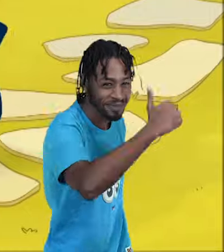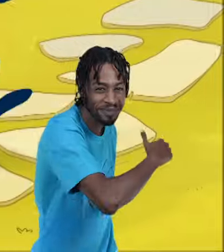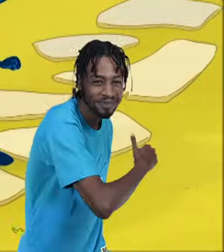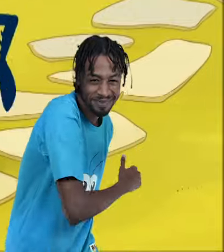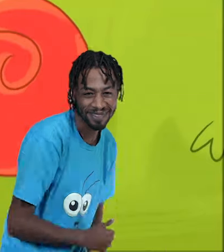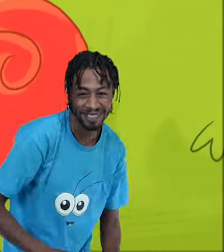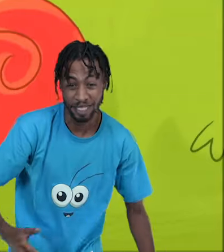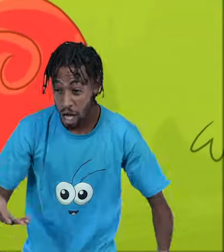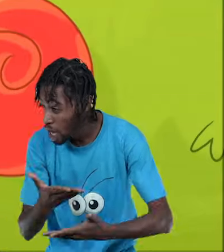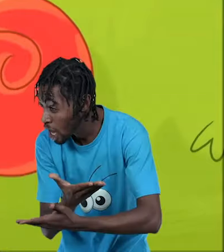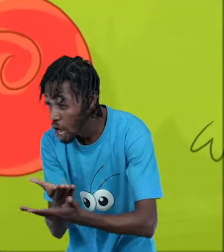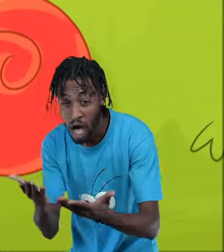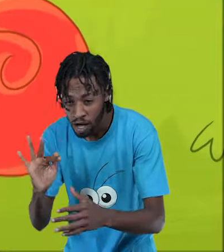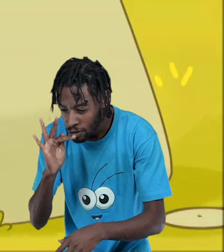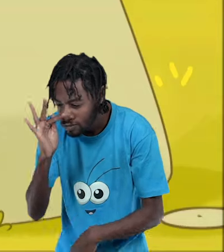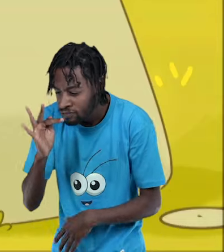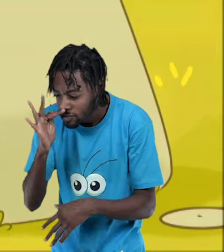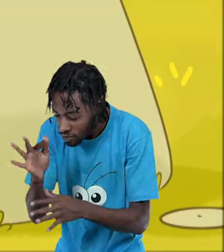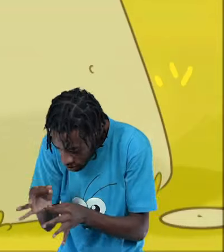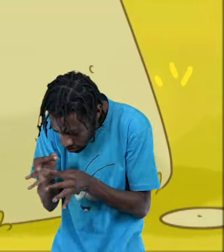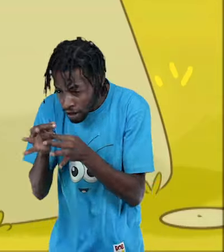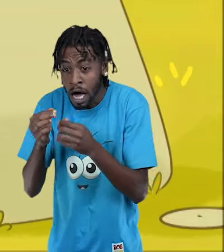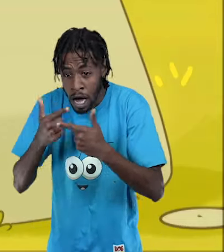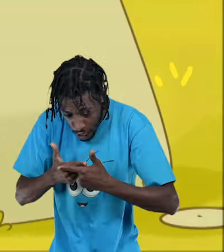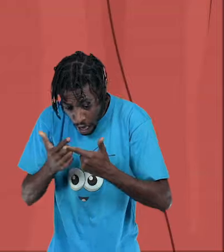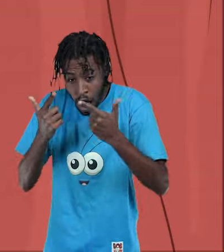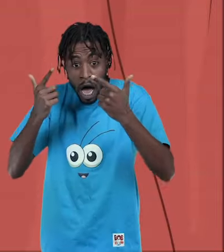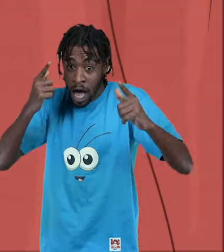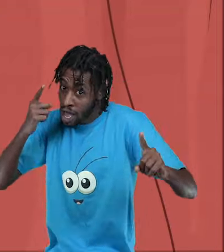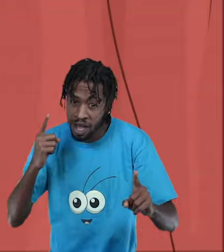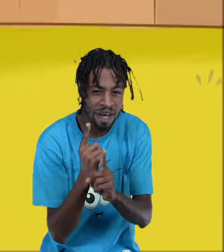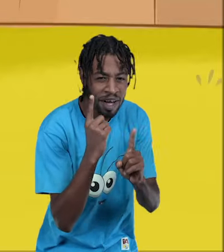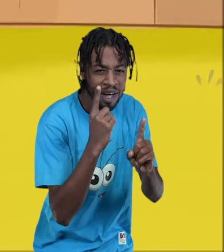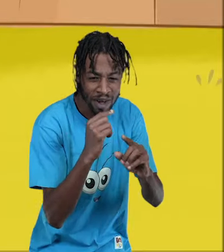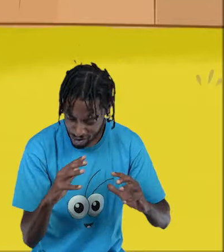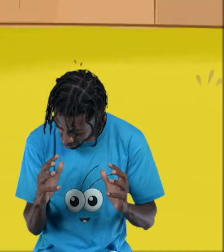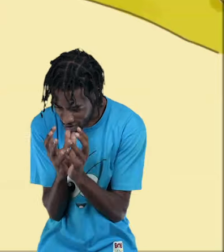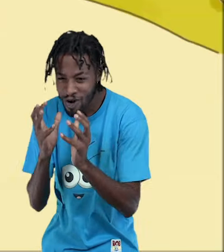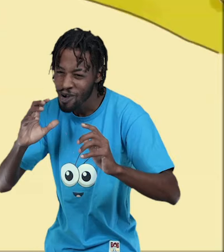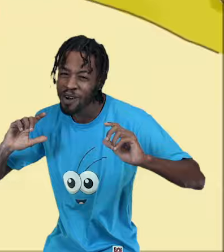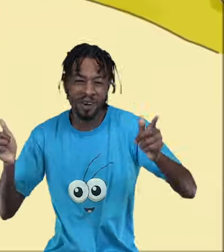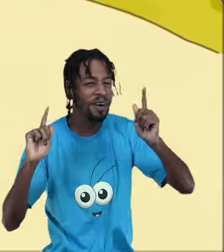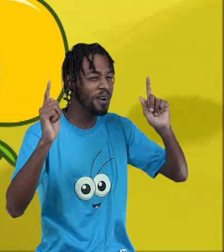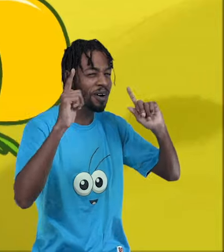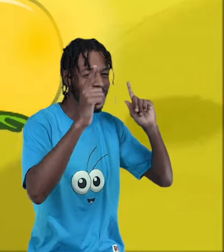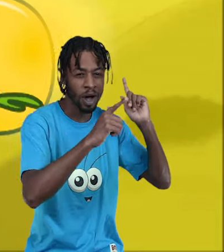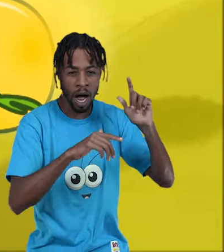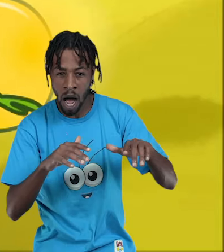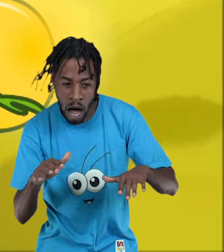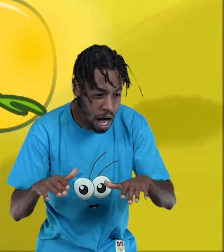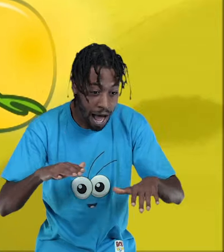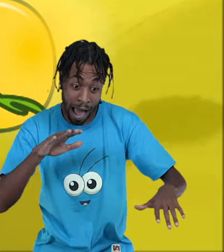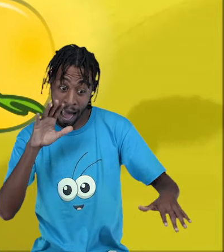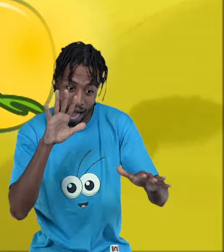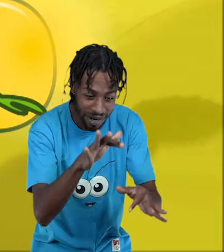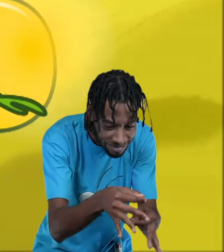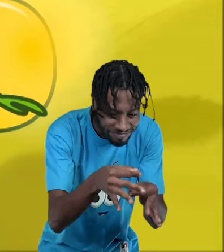Aonde o trevinho dá sorte se encontrar Nosso clube de aventuras vai pegar